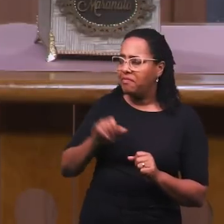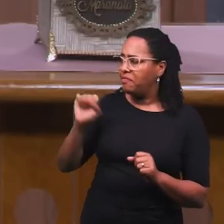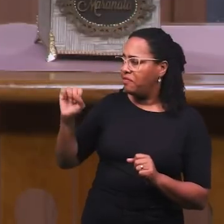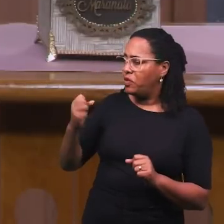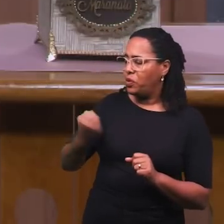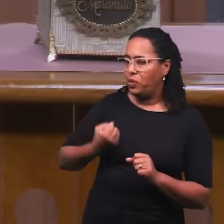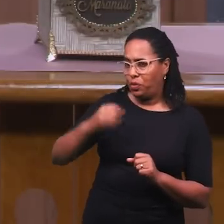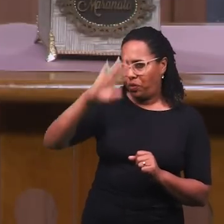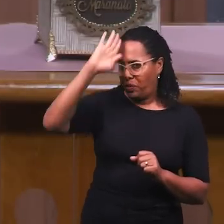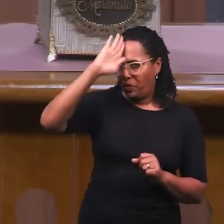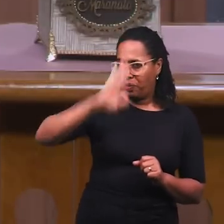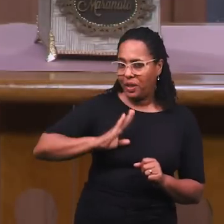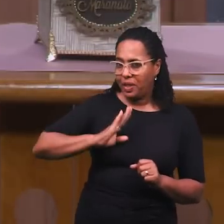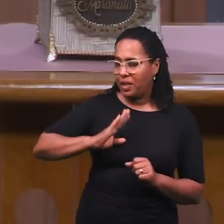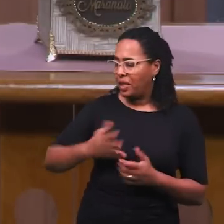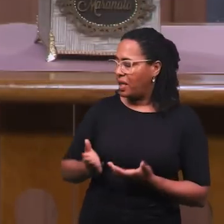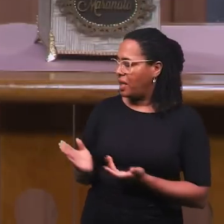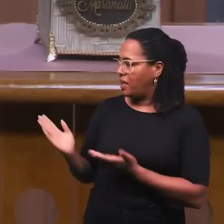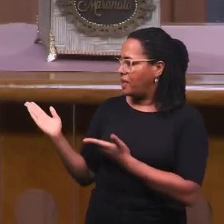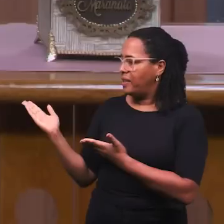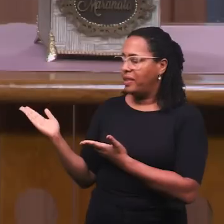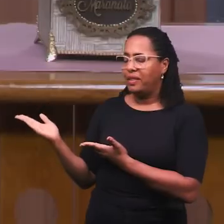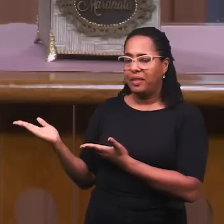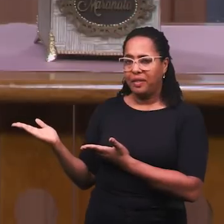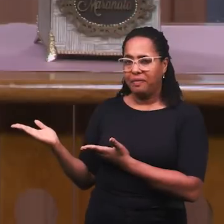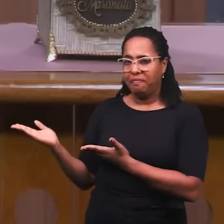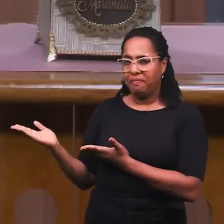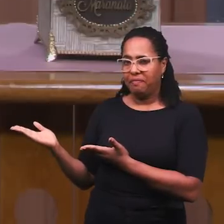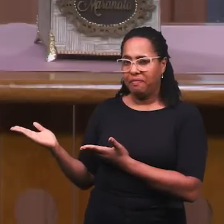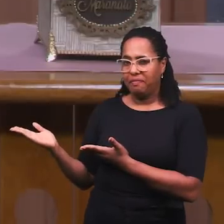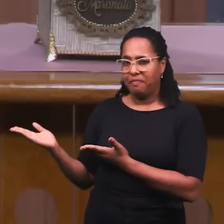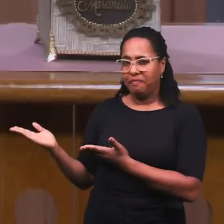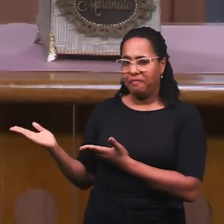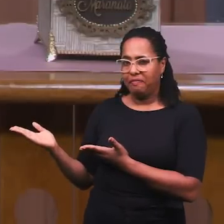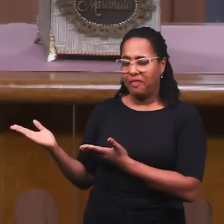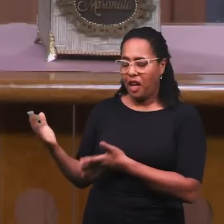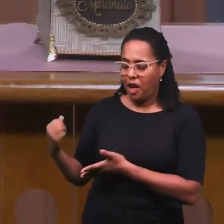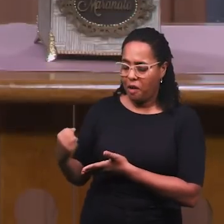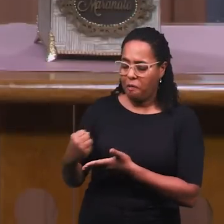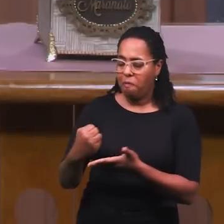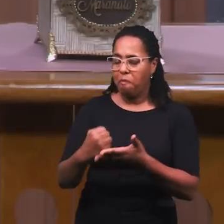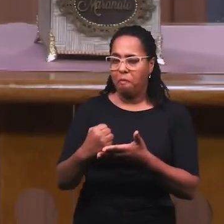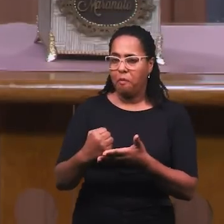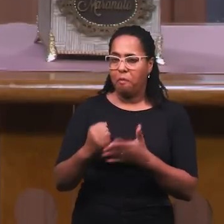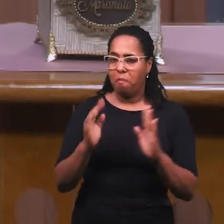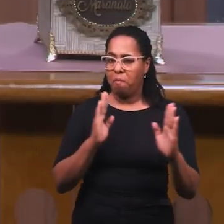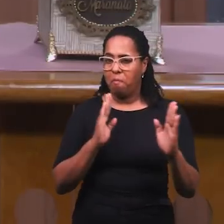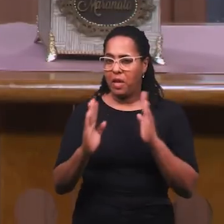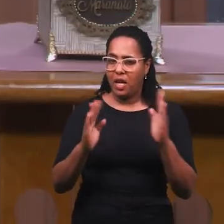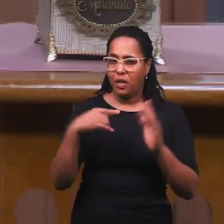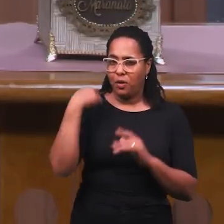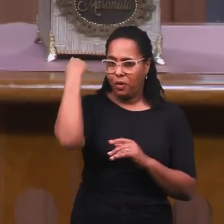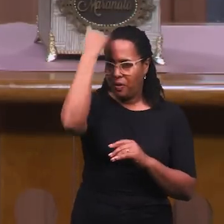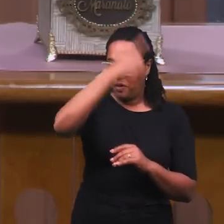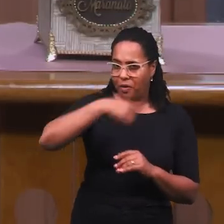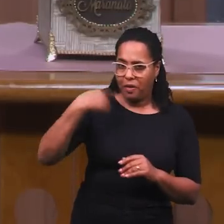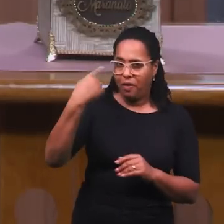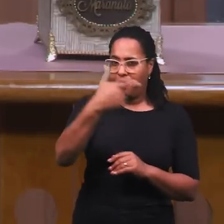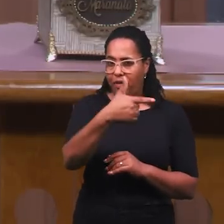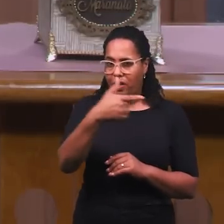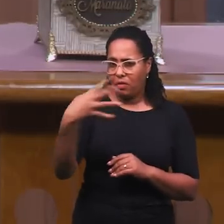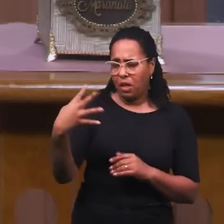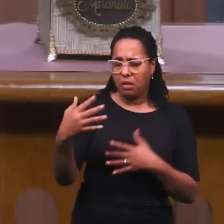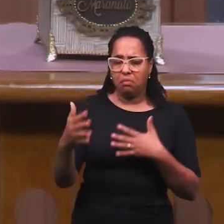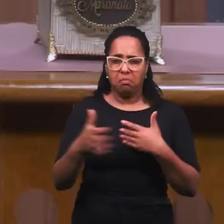no 0800 707 3076 e será atendido 24 horas.